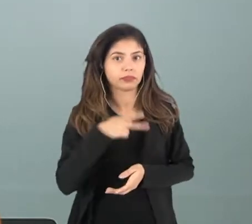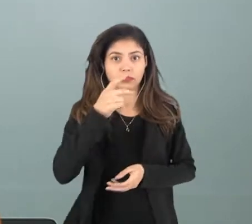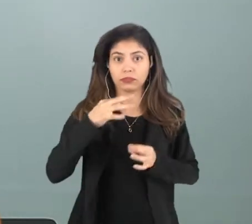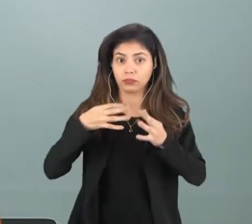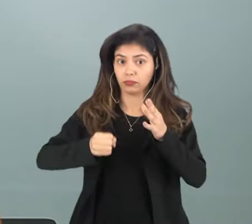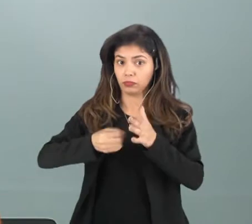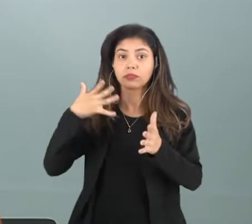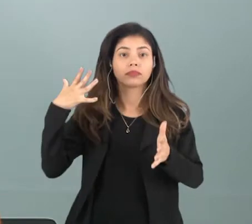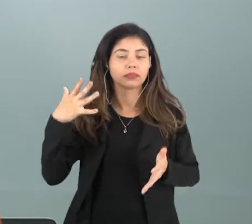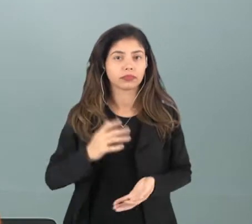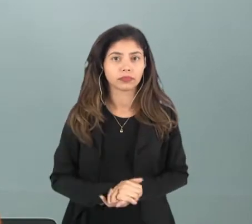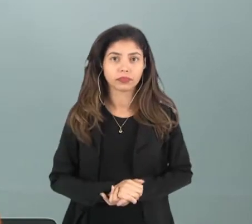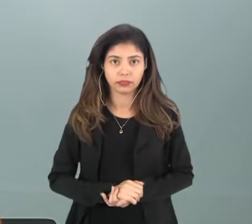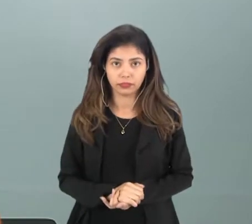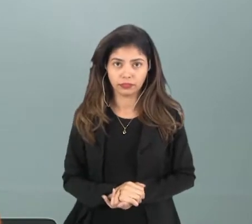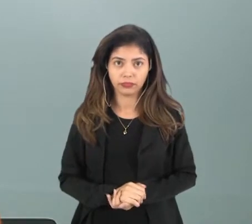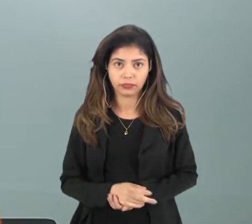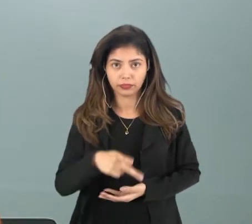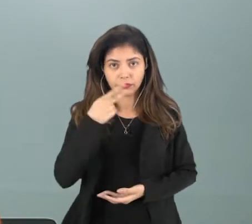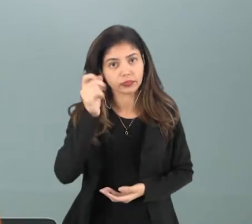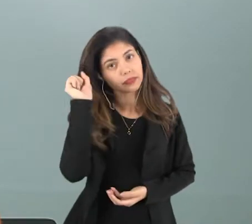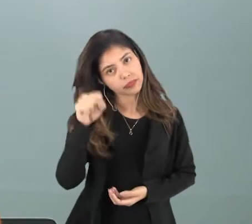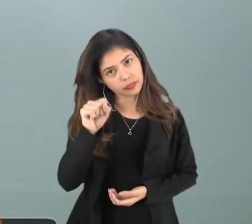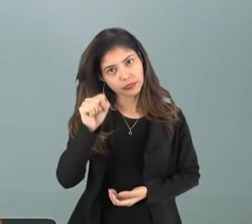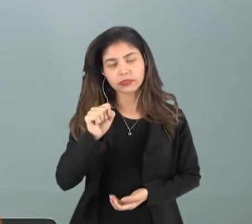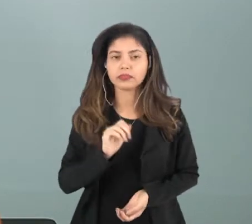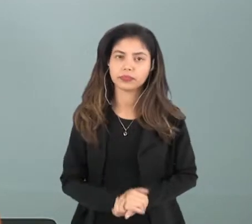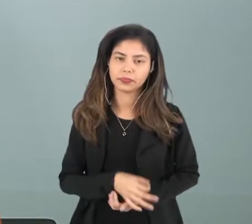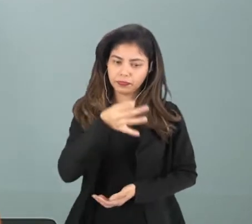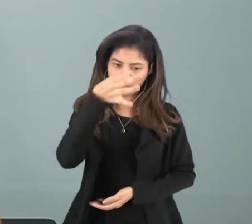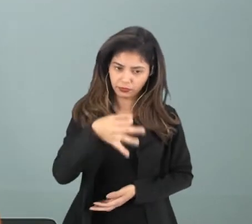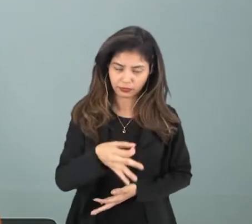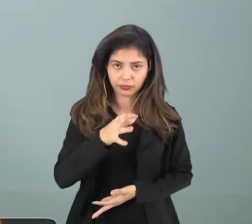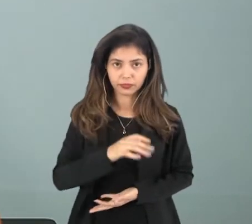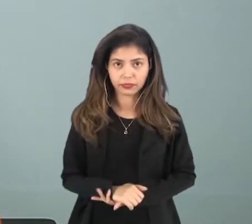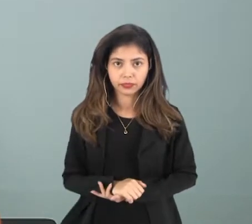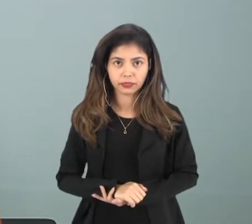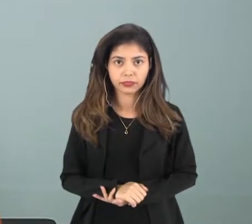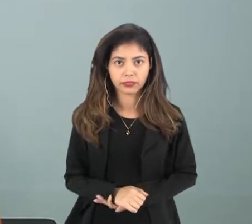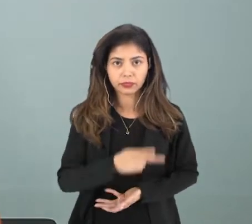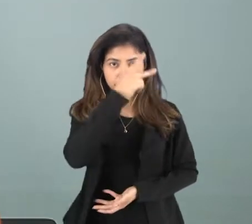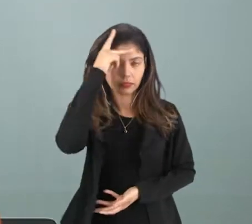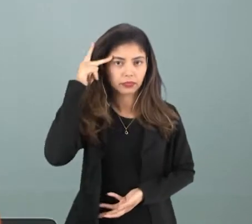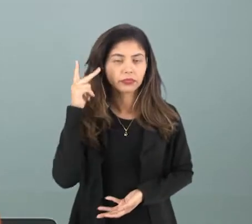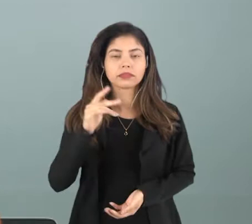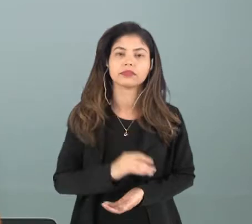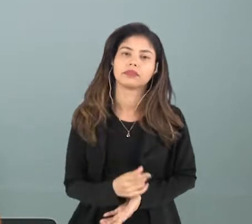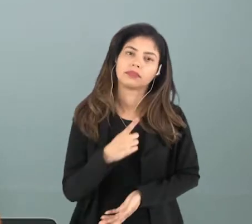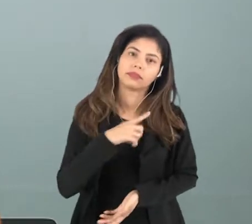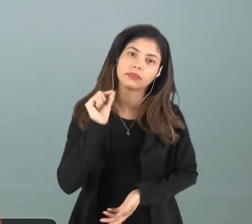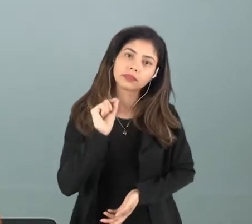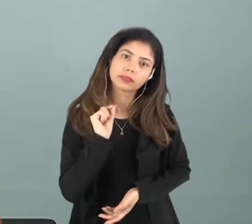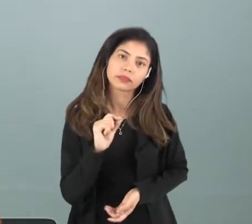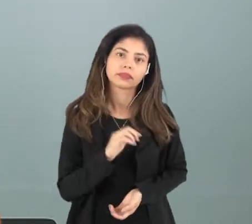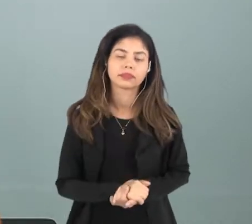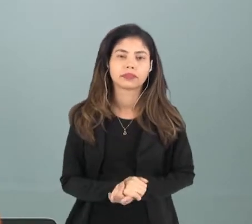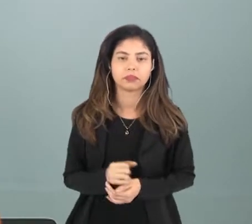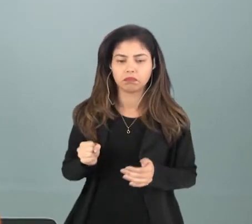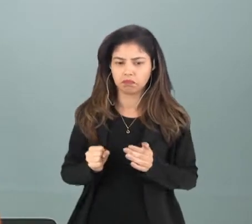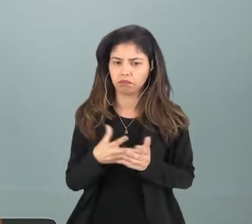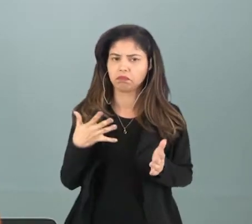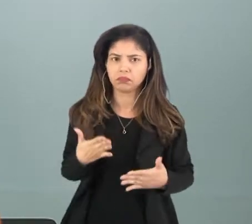coisa. E isso aí tudo que você está falando, sim, está correto. As pessoas, elas têm aqui, ó, o trabalho